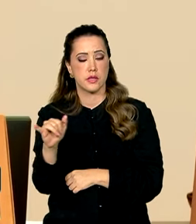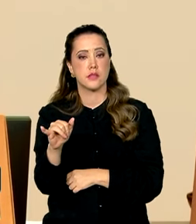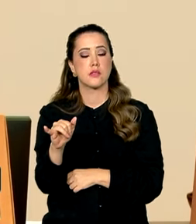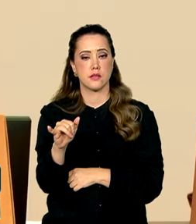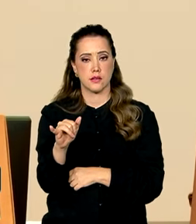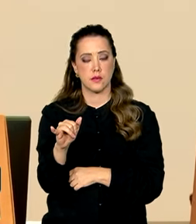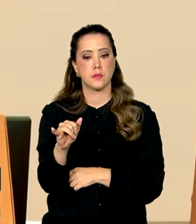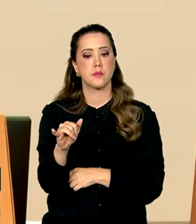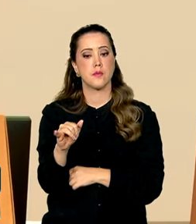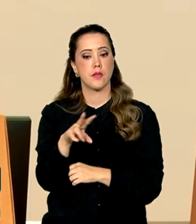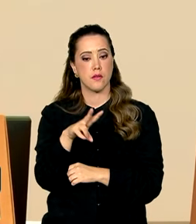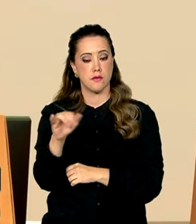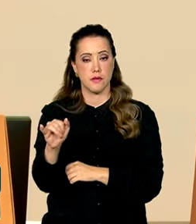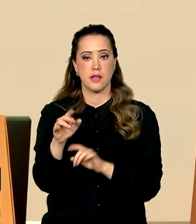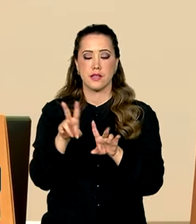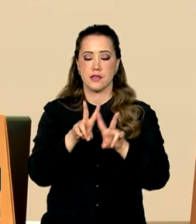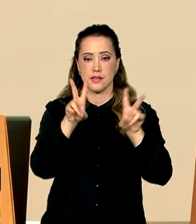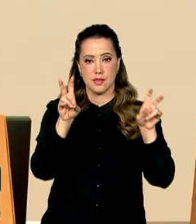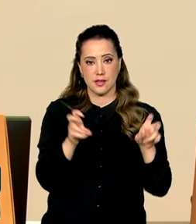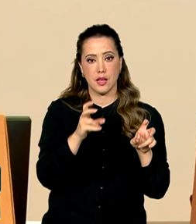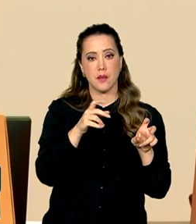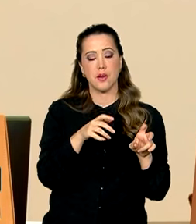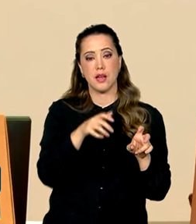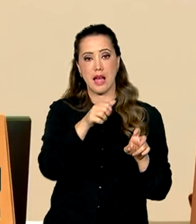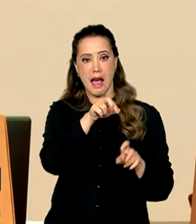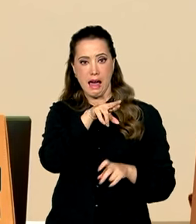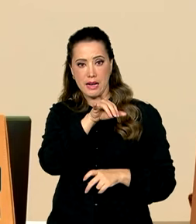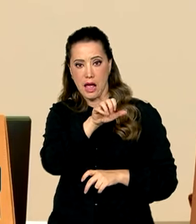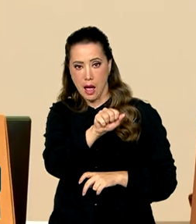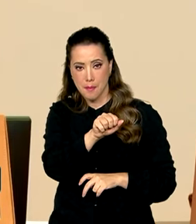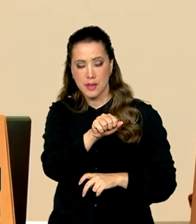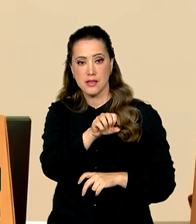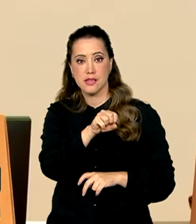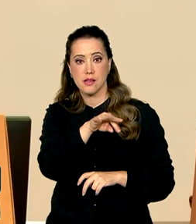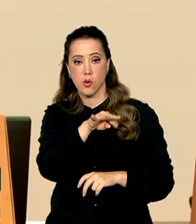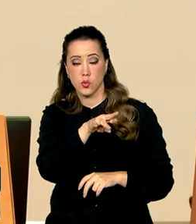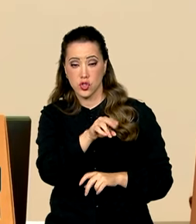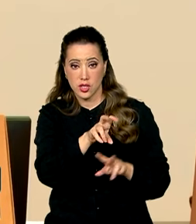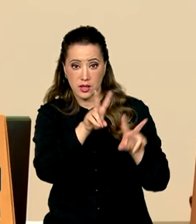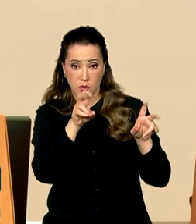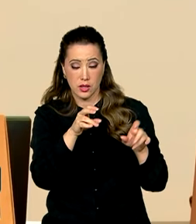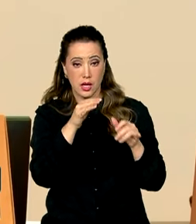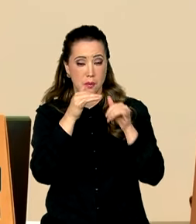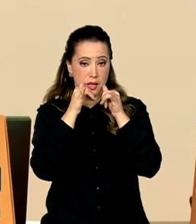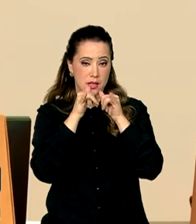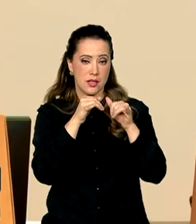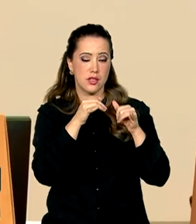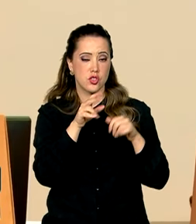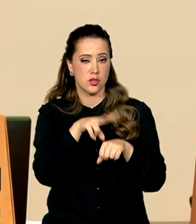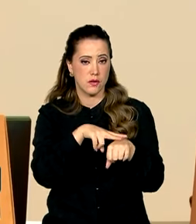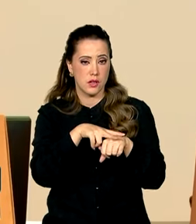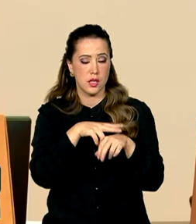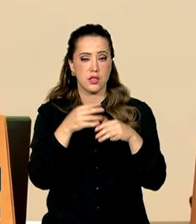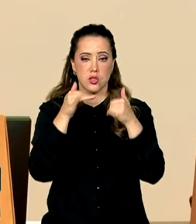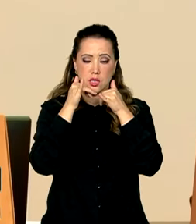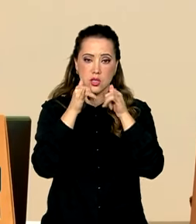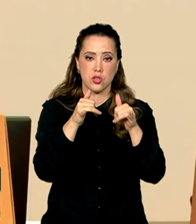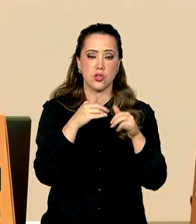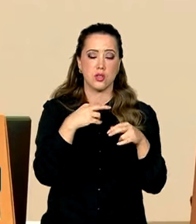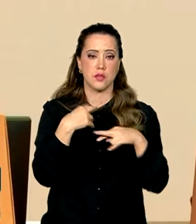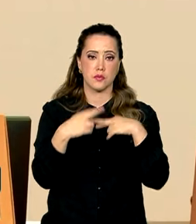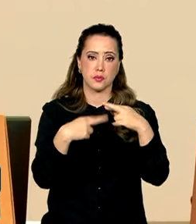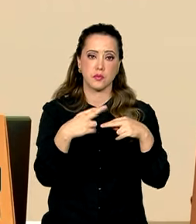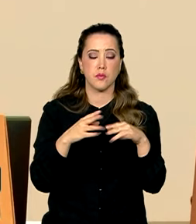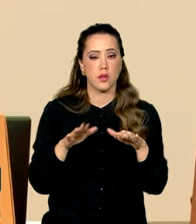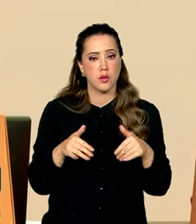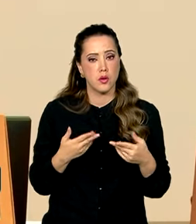chamado Arábia Saudita da energia verde, da energia renovável, porque